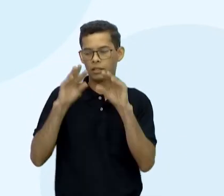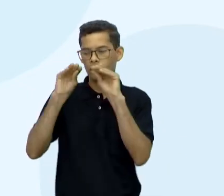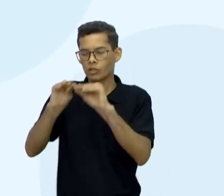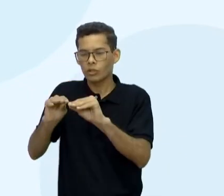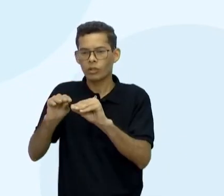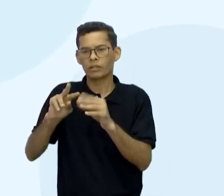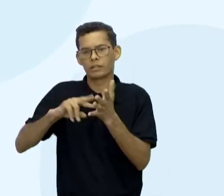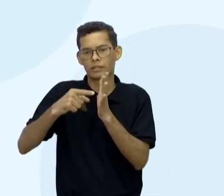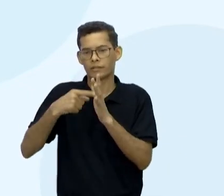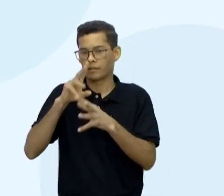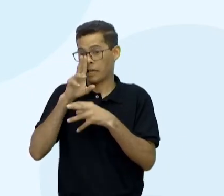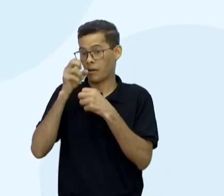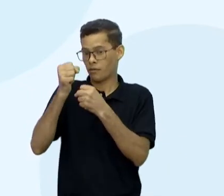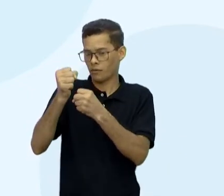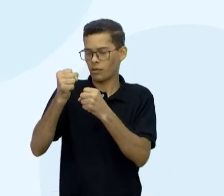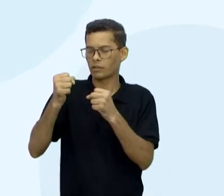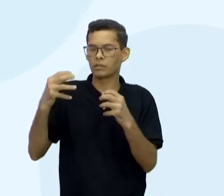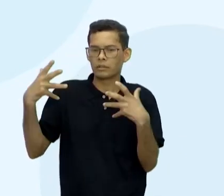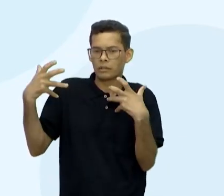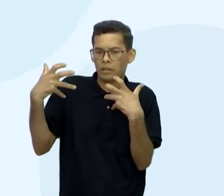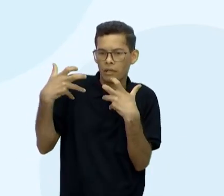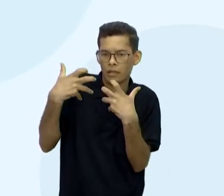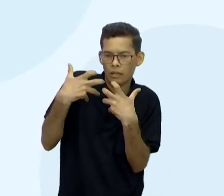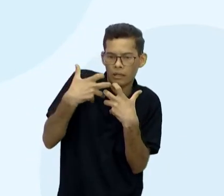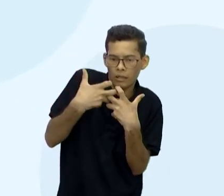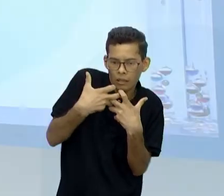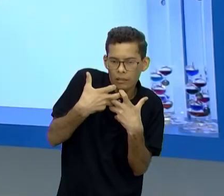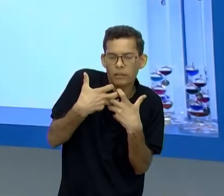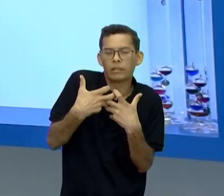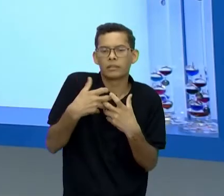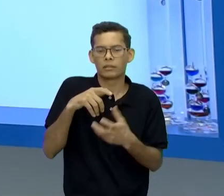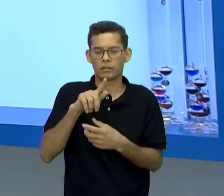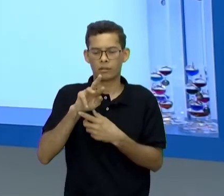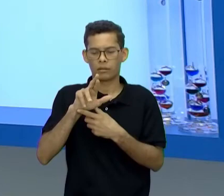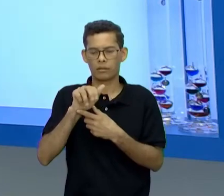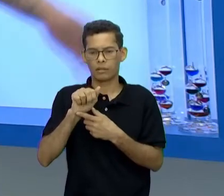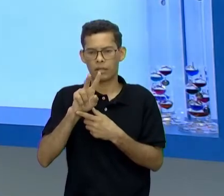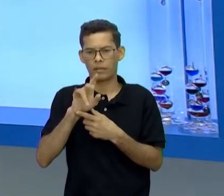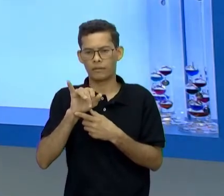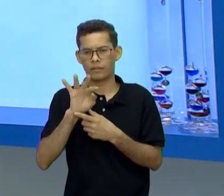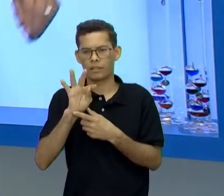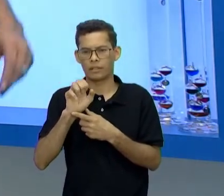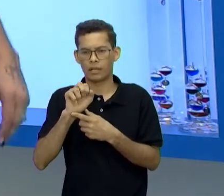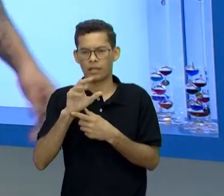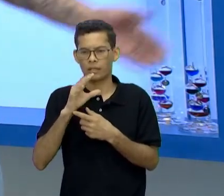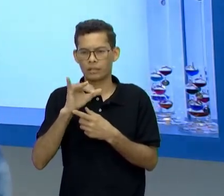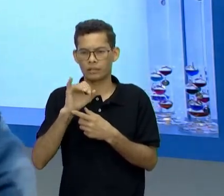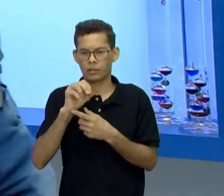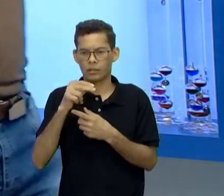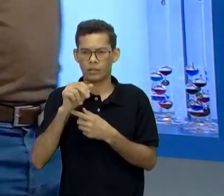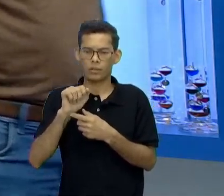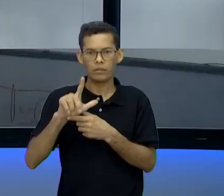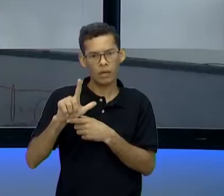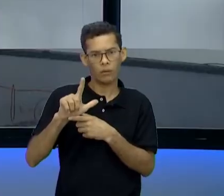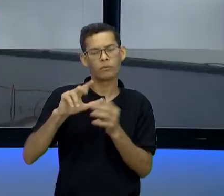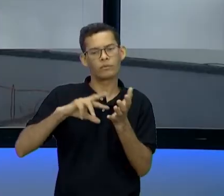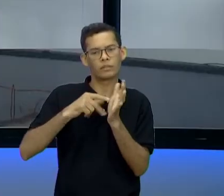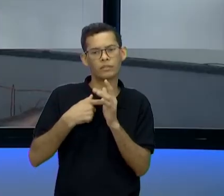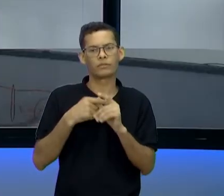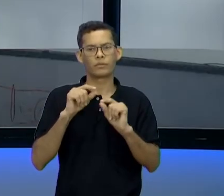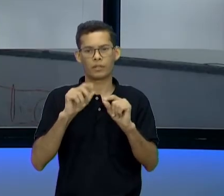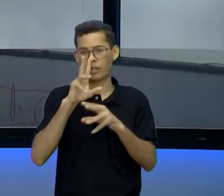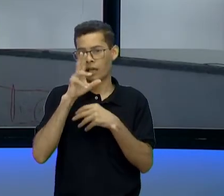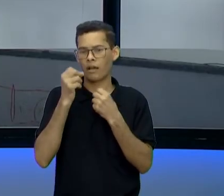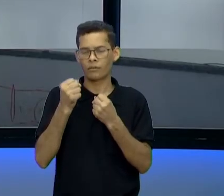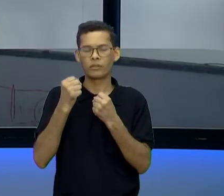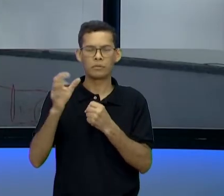de atração gravitacional entre o asteroide e a Terra. Uma força significativa, né?